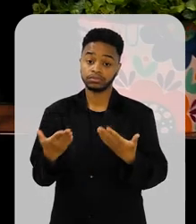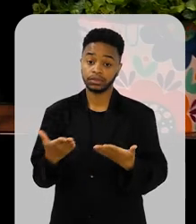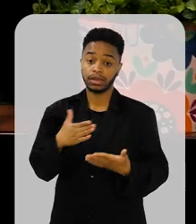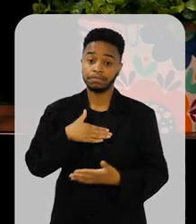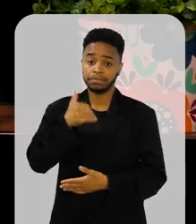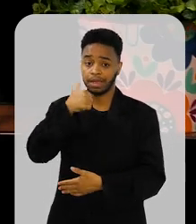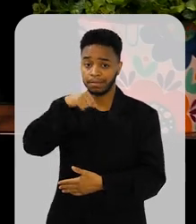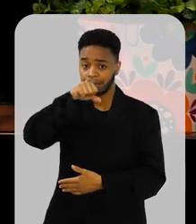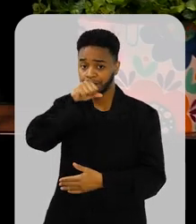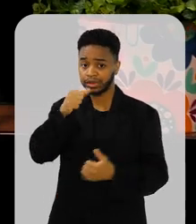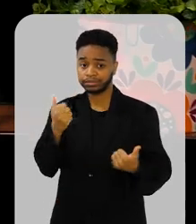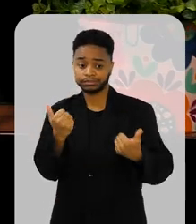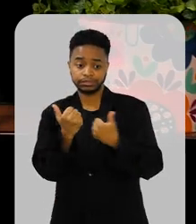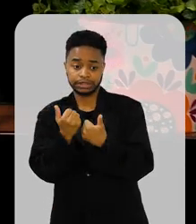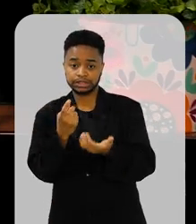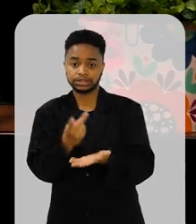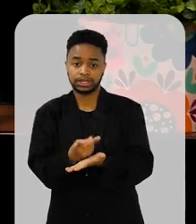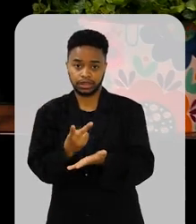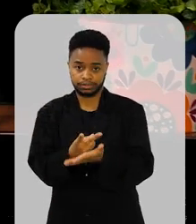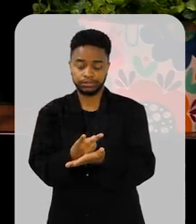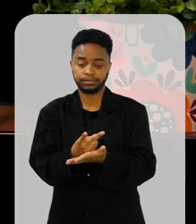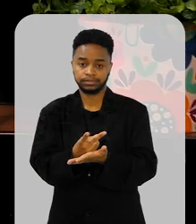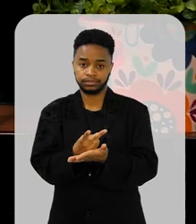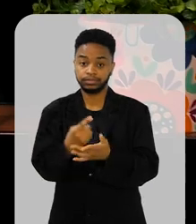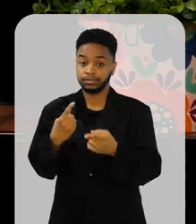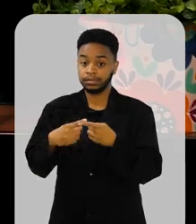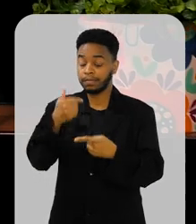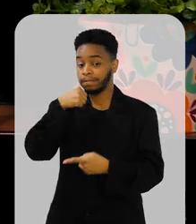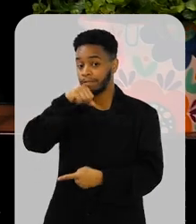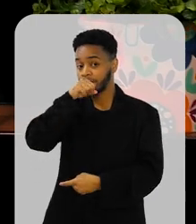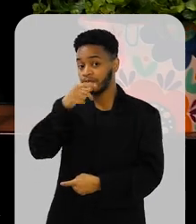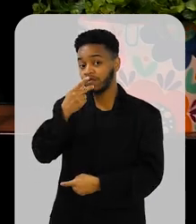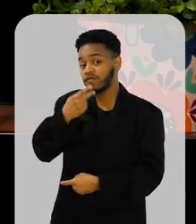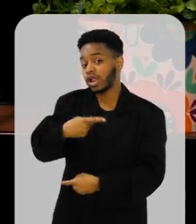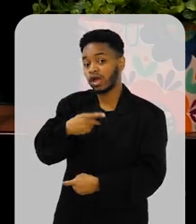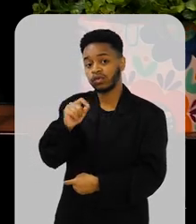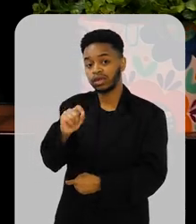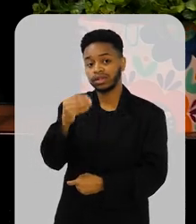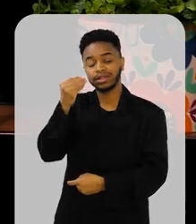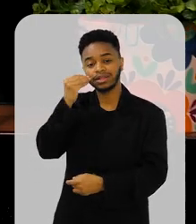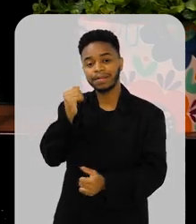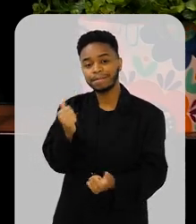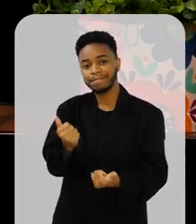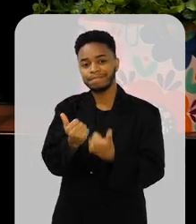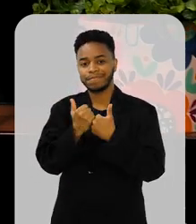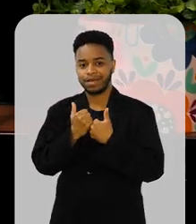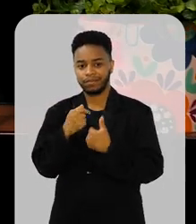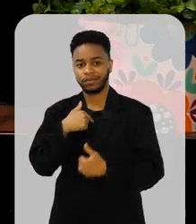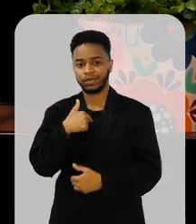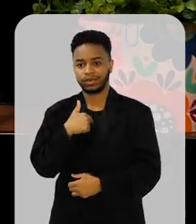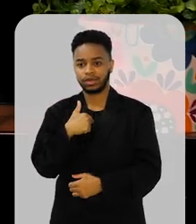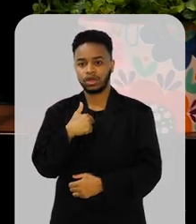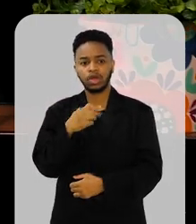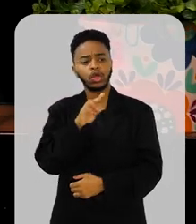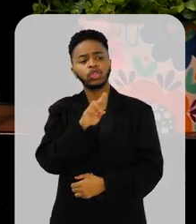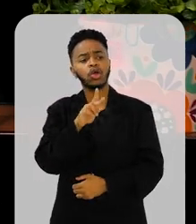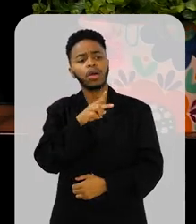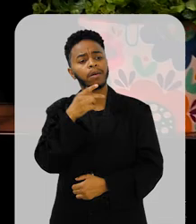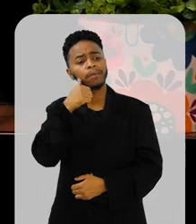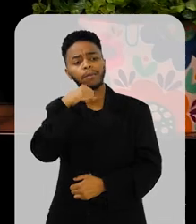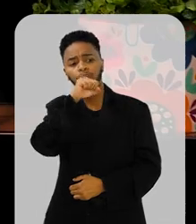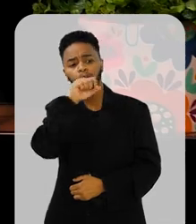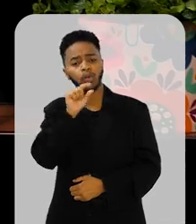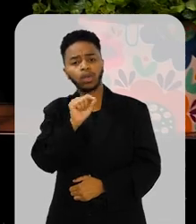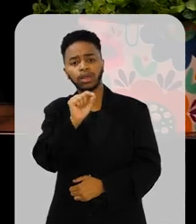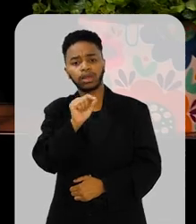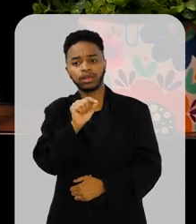A minha mãe me dava força. E ela falava assim comigo para ela me fortalecer. Como que era o nome da sua